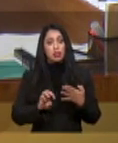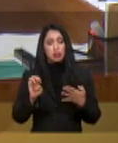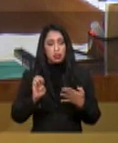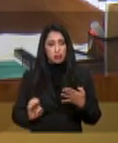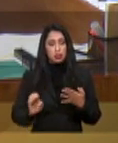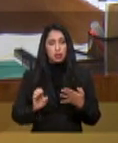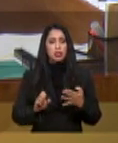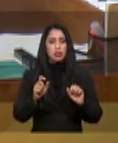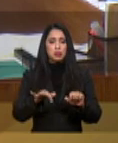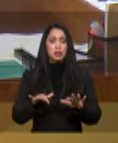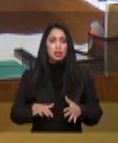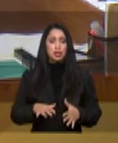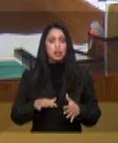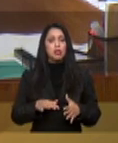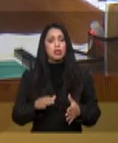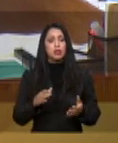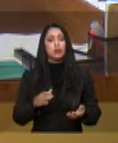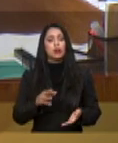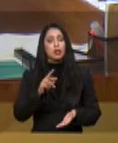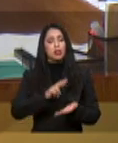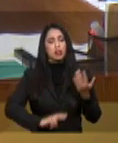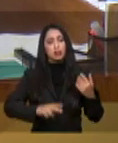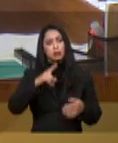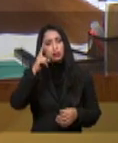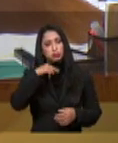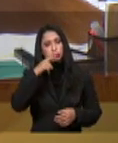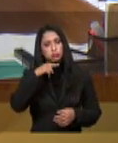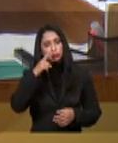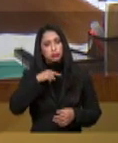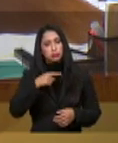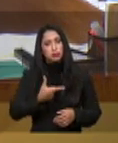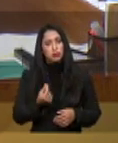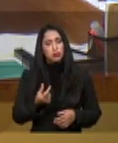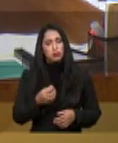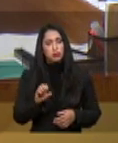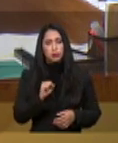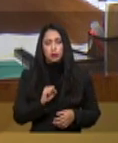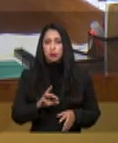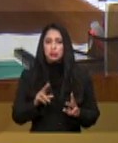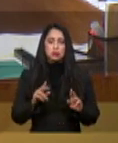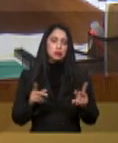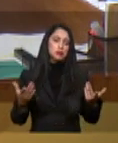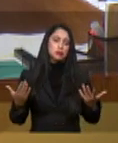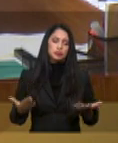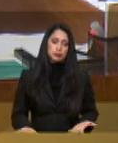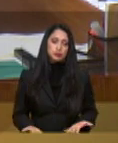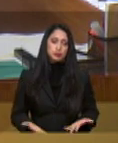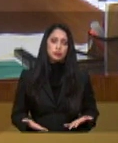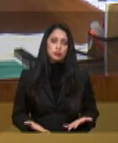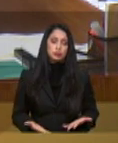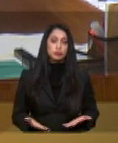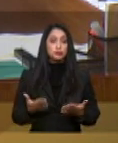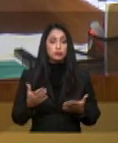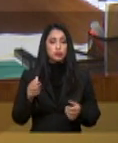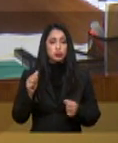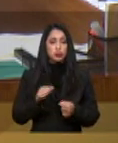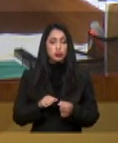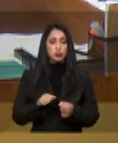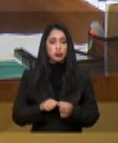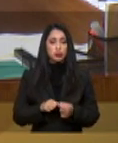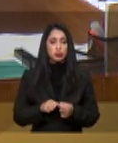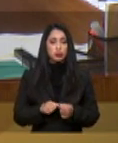556664, plenário ministro Gilmar Mendes, 2008, não havendo razão para prever distinções. A medida ora impugnada, a